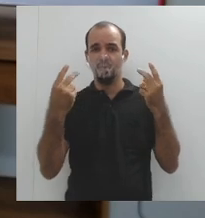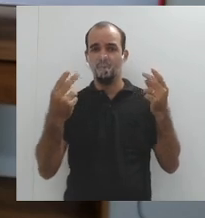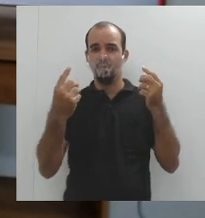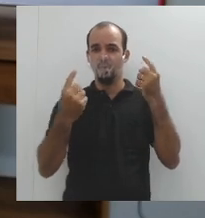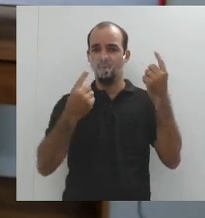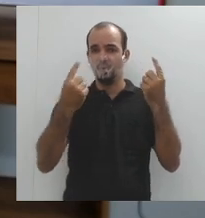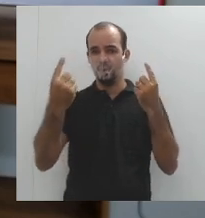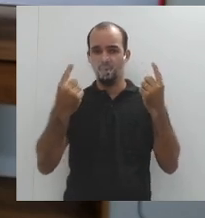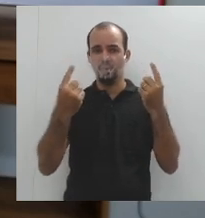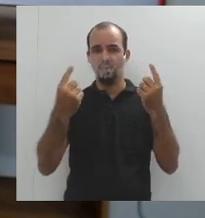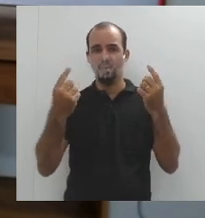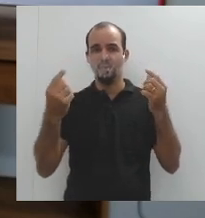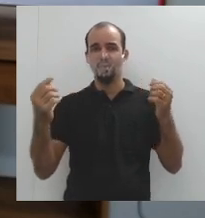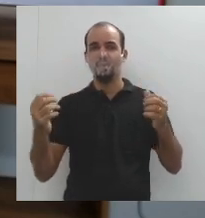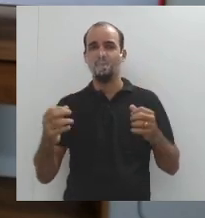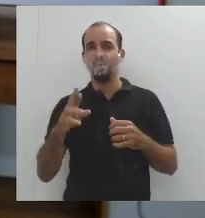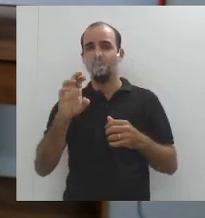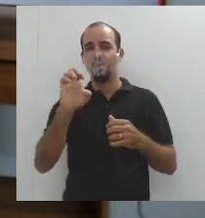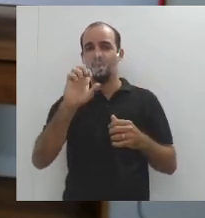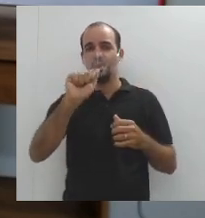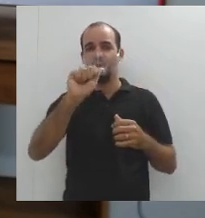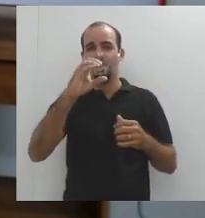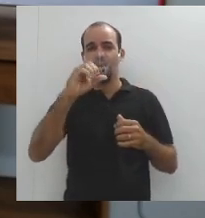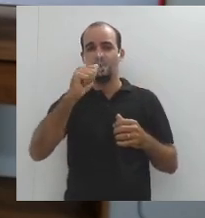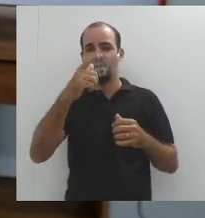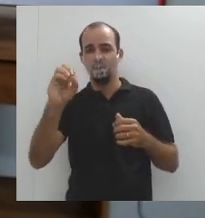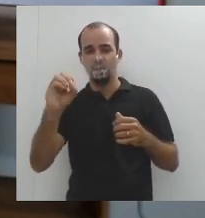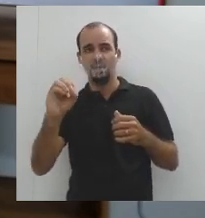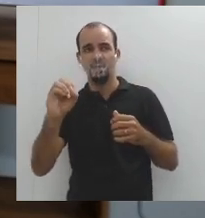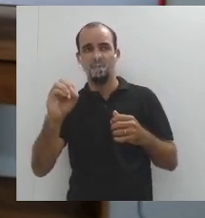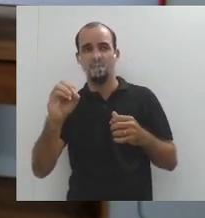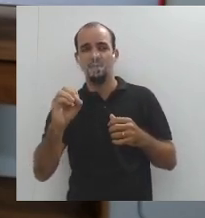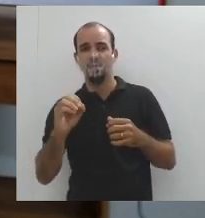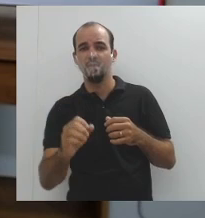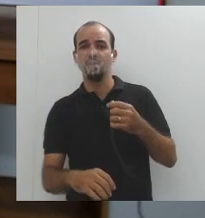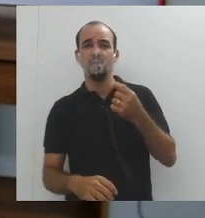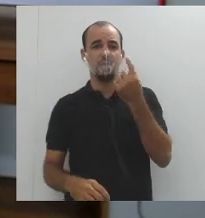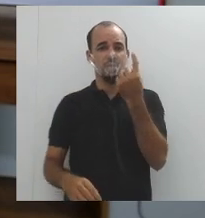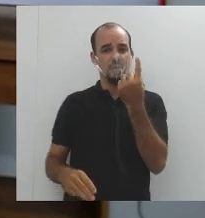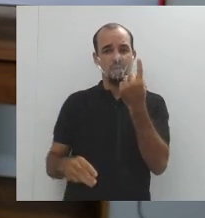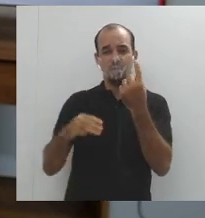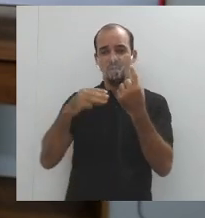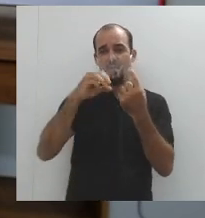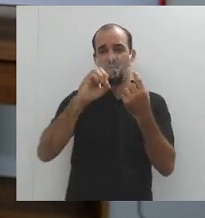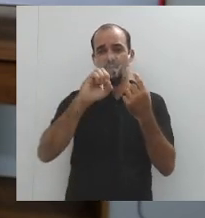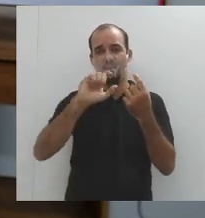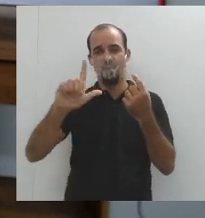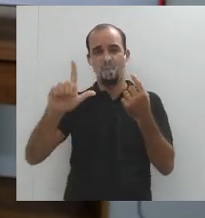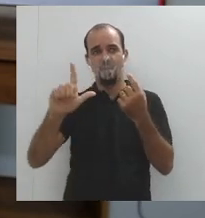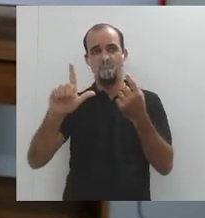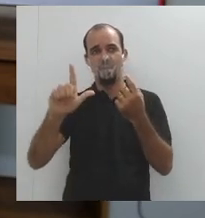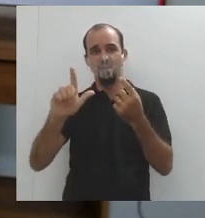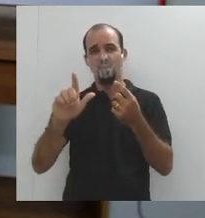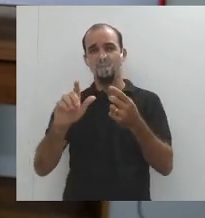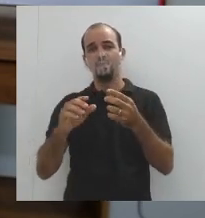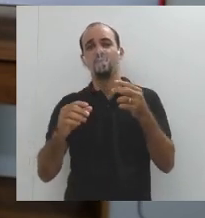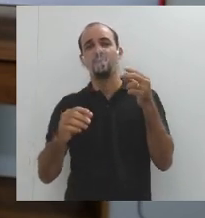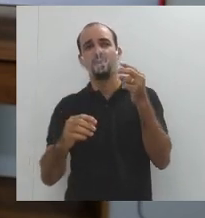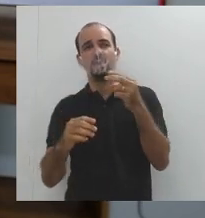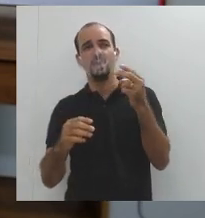ok? Eu tenho que 1 mol na CNTP equivale